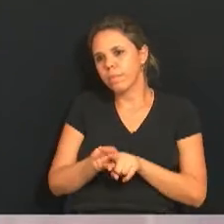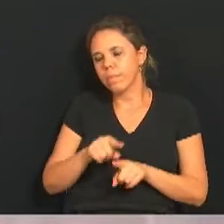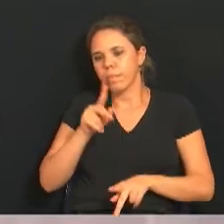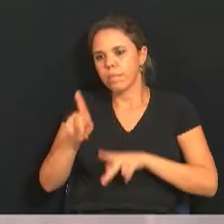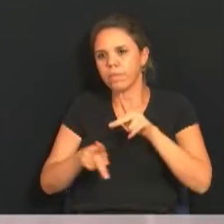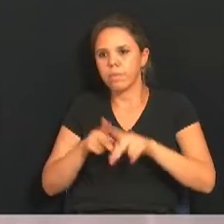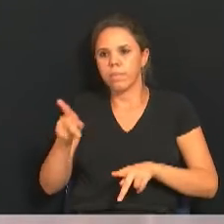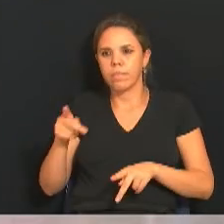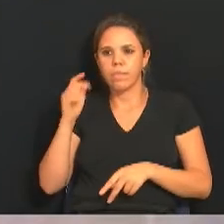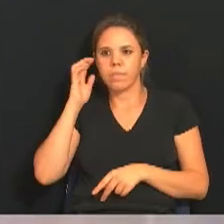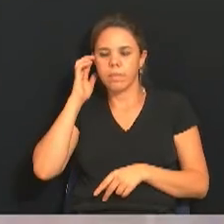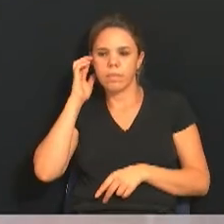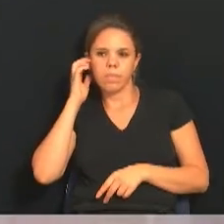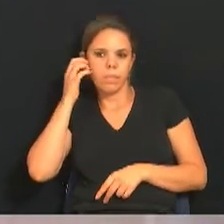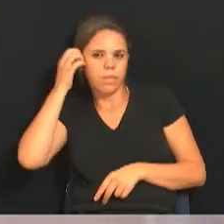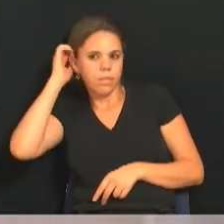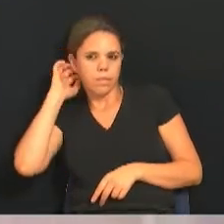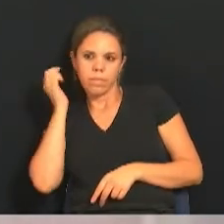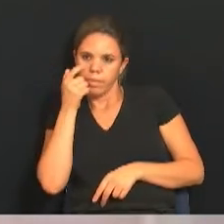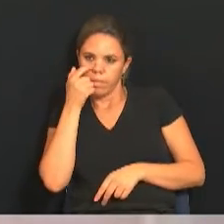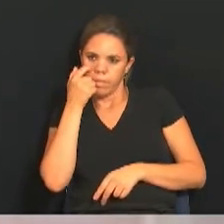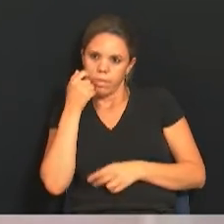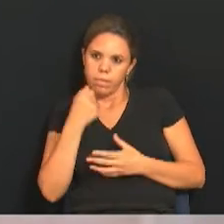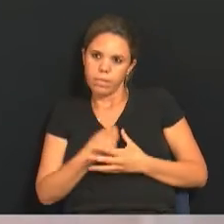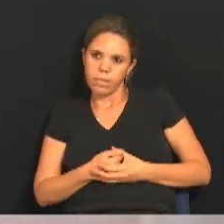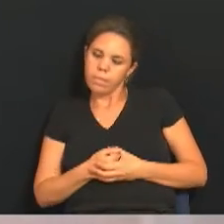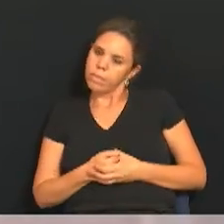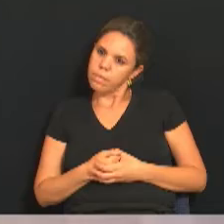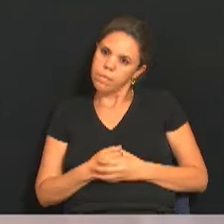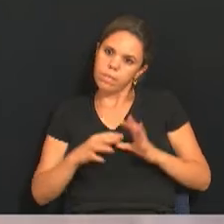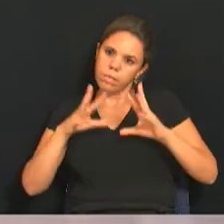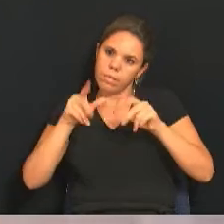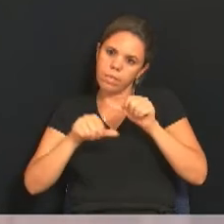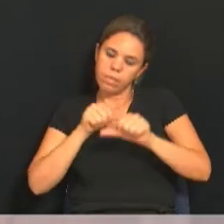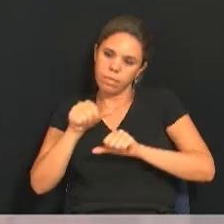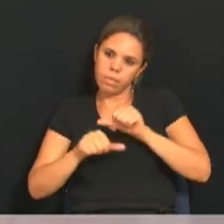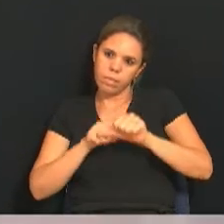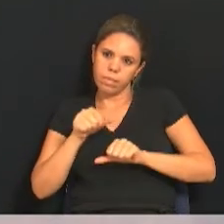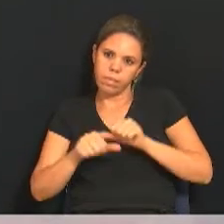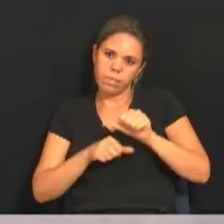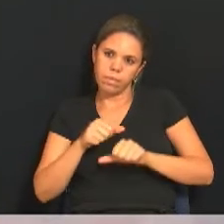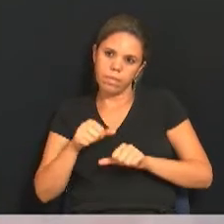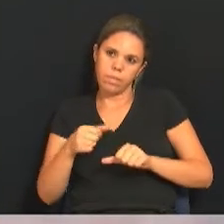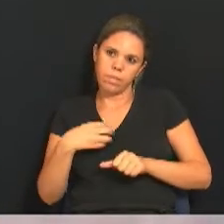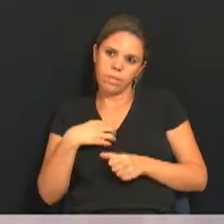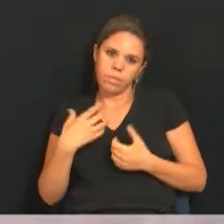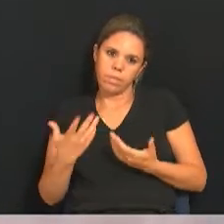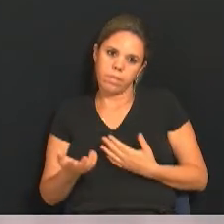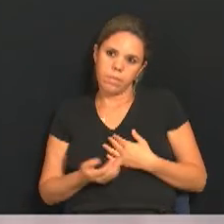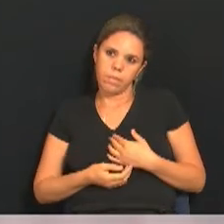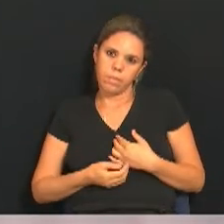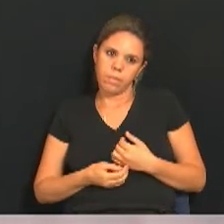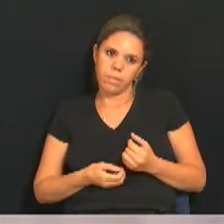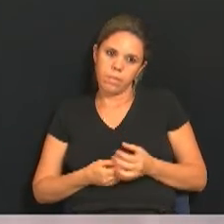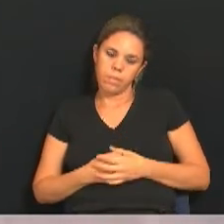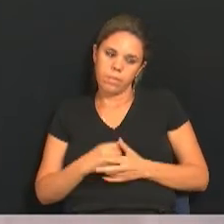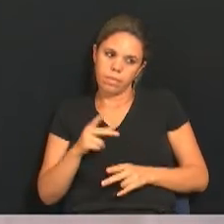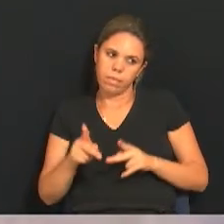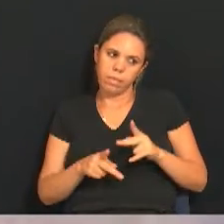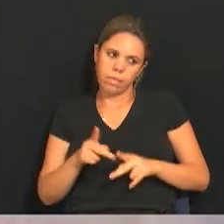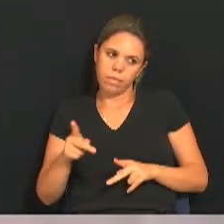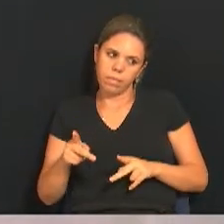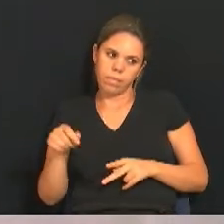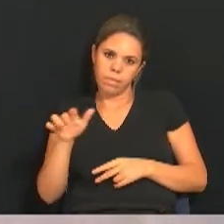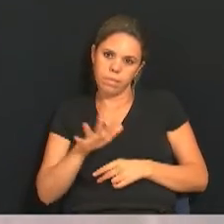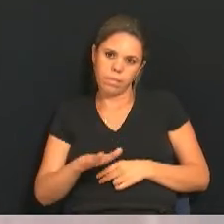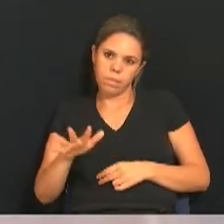físicas. E tudo que muda, né, tudo que tem de mudança, a população, de uma forma geral, o